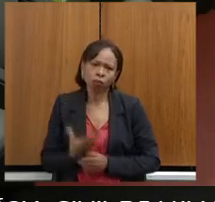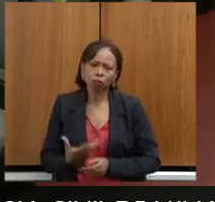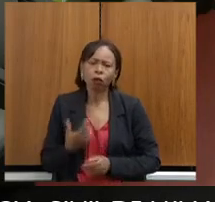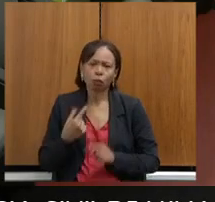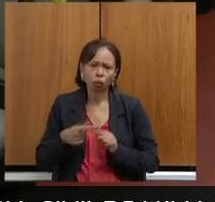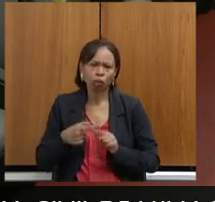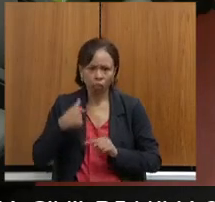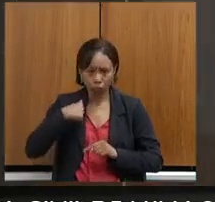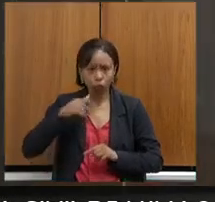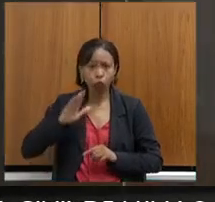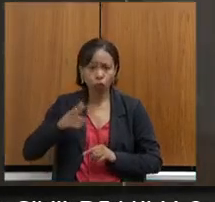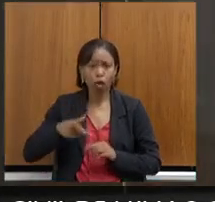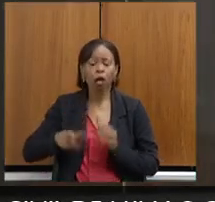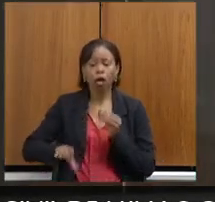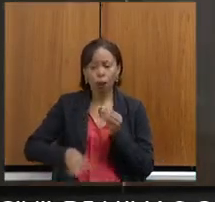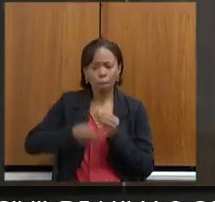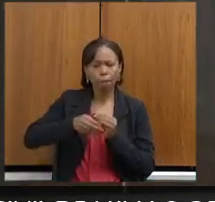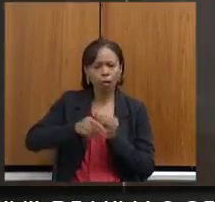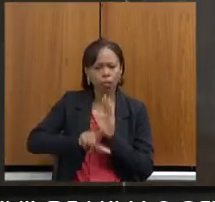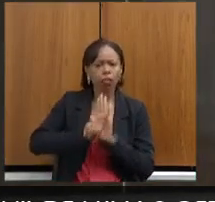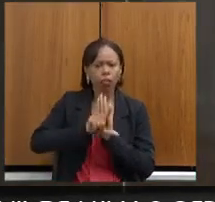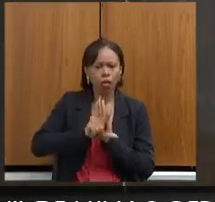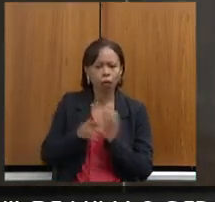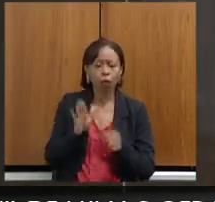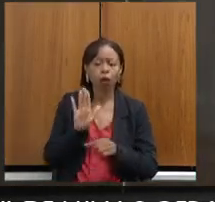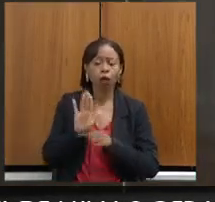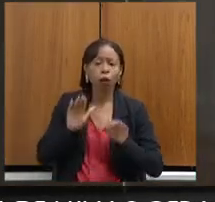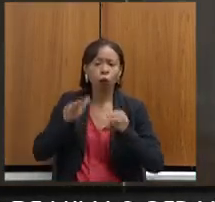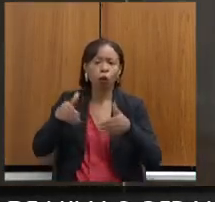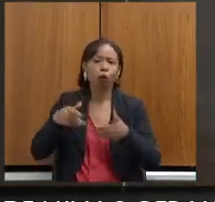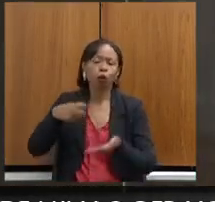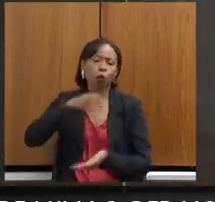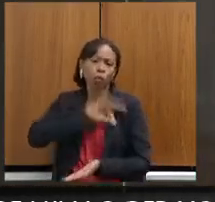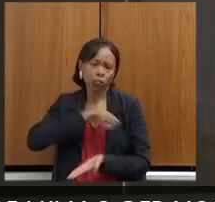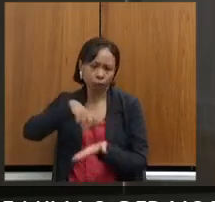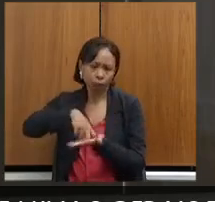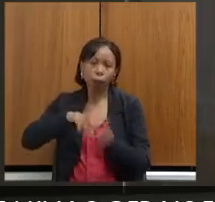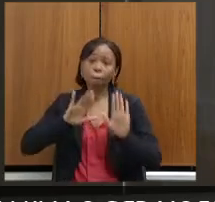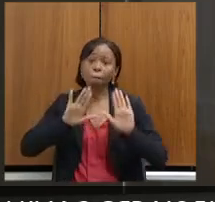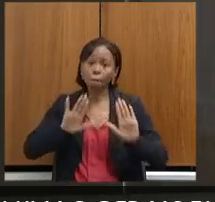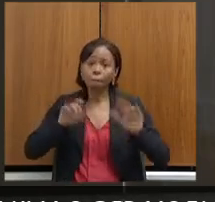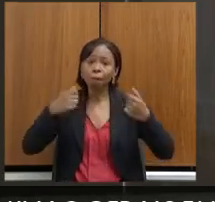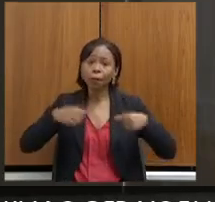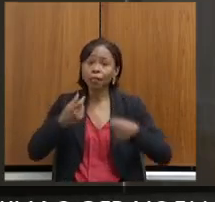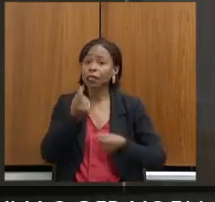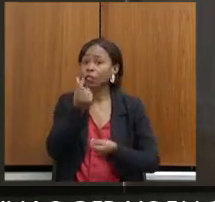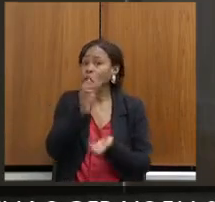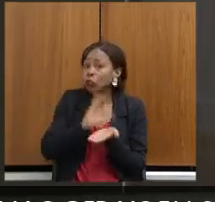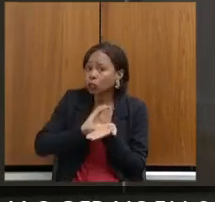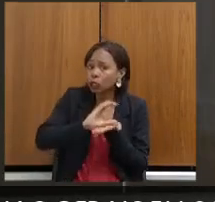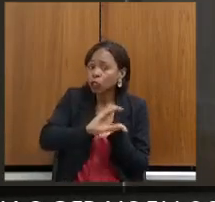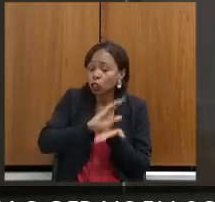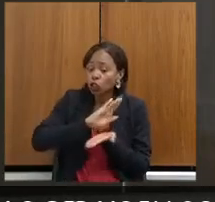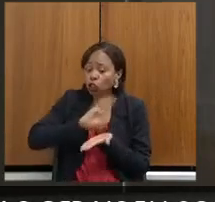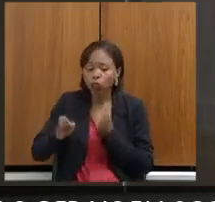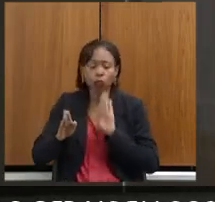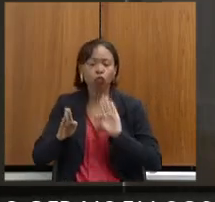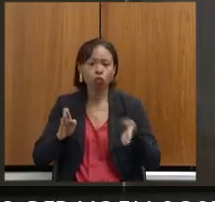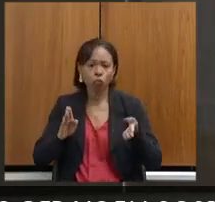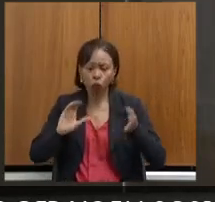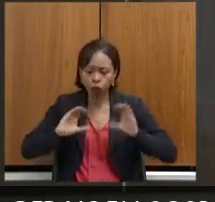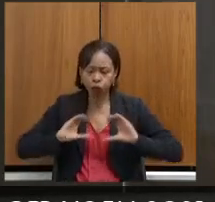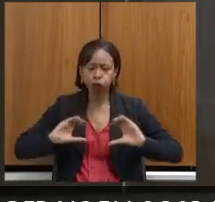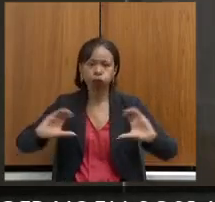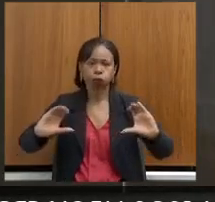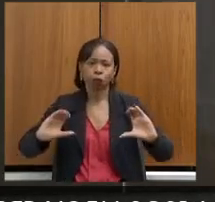algumas emendas e inclusive pela polícia penal mais precisamos de investimento direto investimentos importantes para